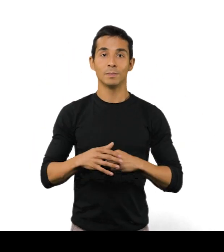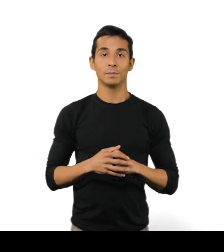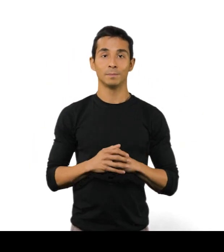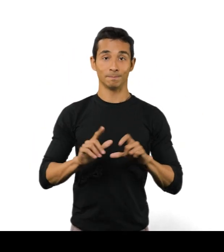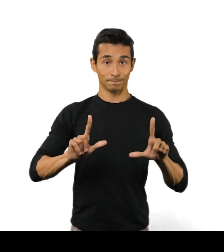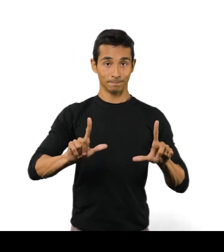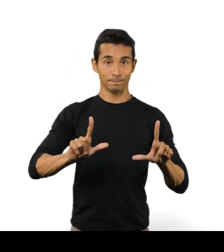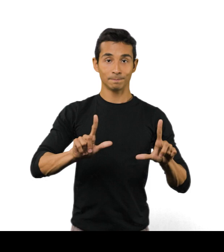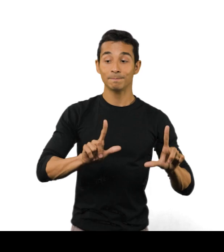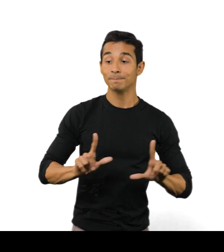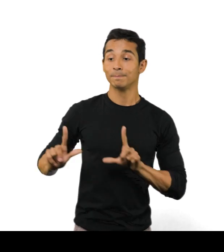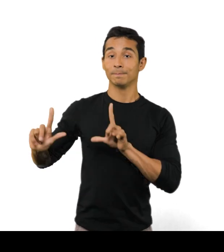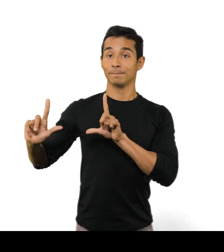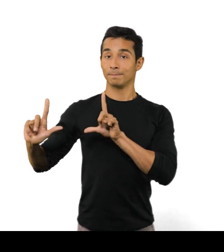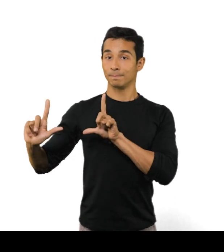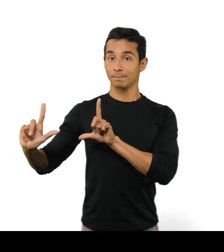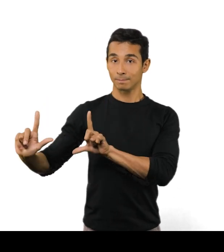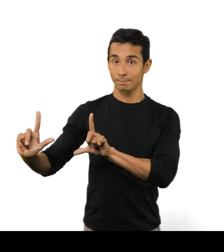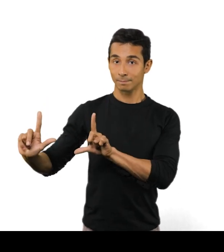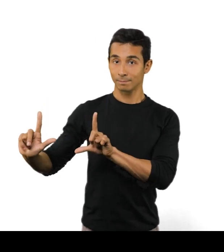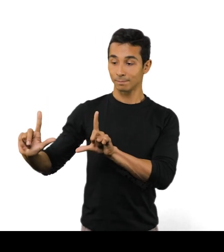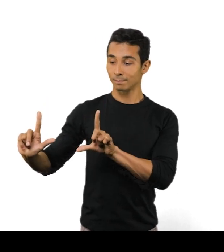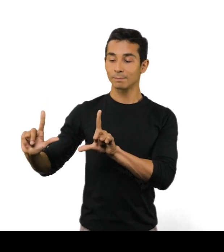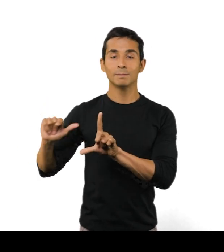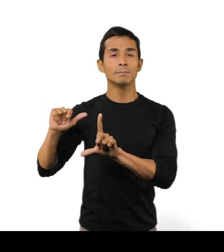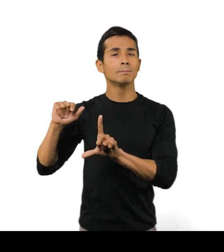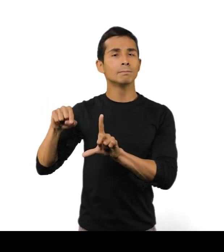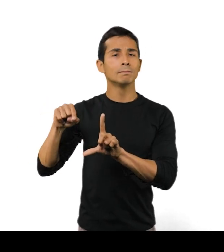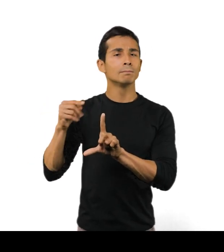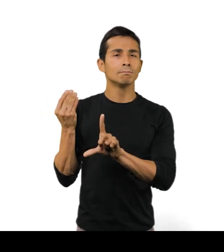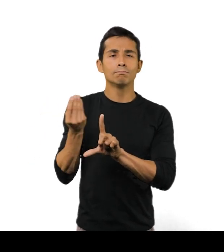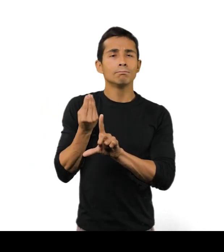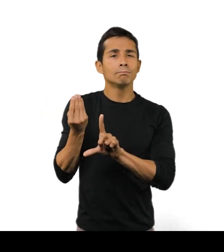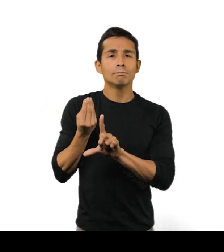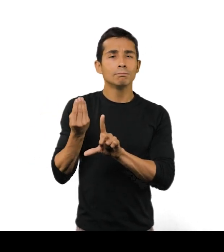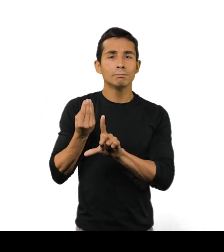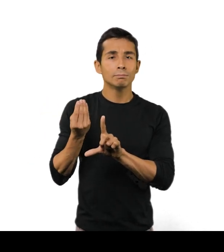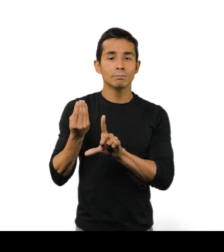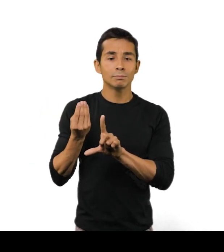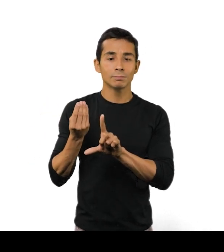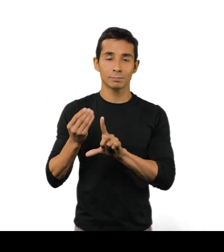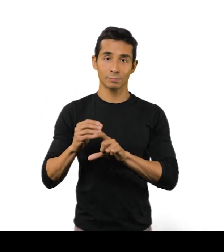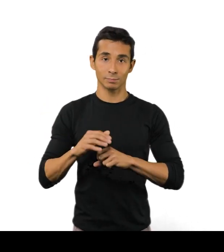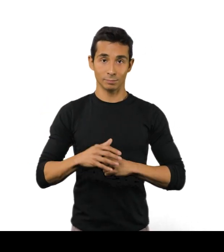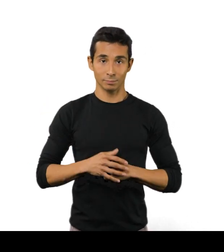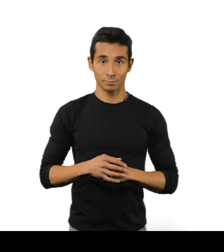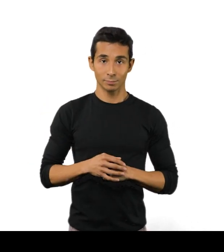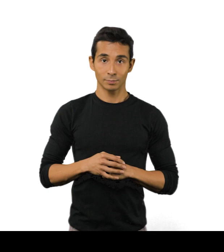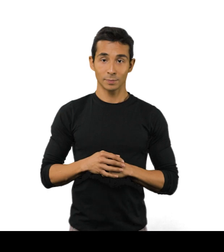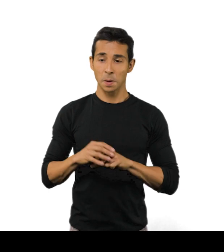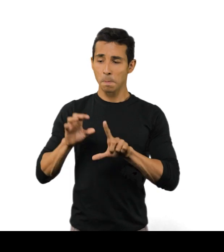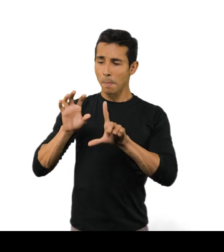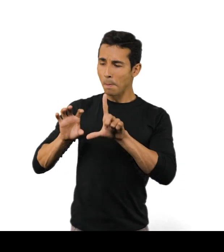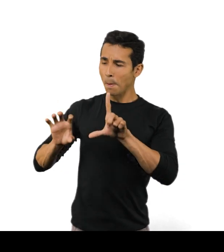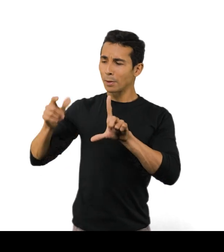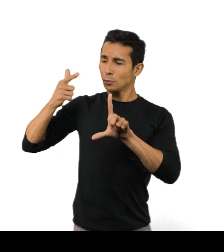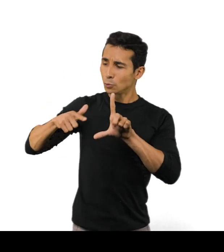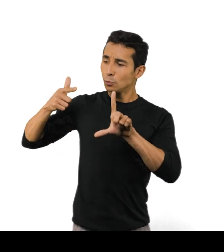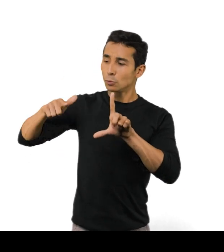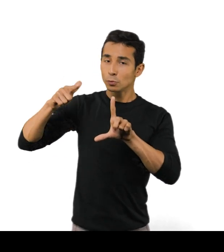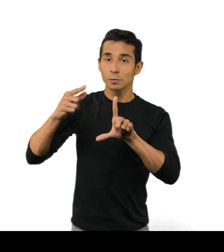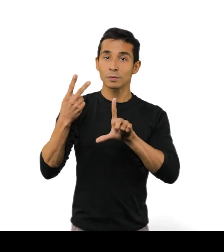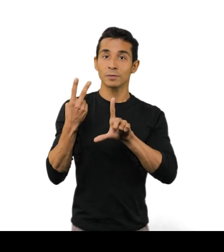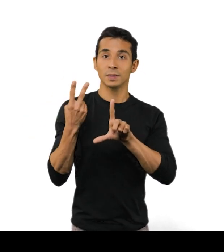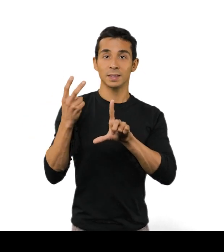A última obra, M'Oni 14, pintura facial 14, traz a figura